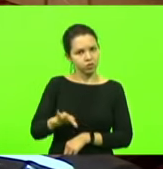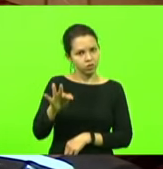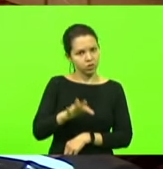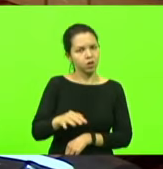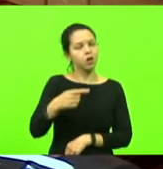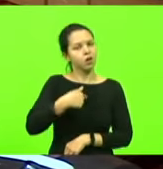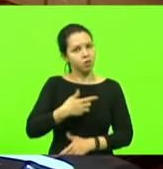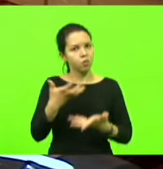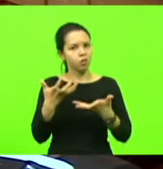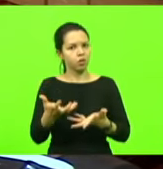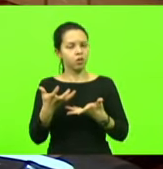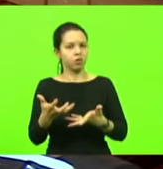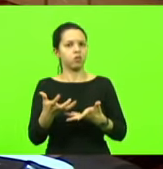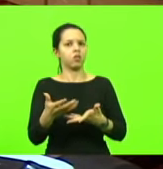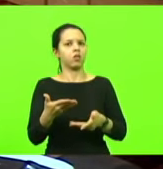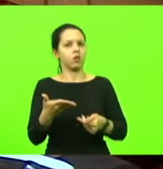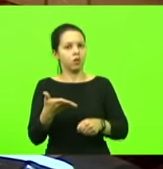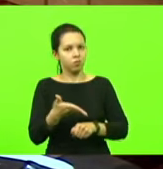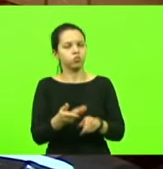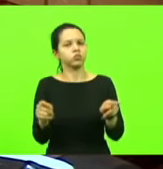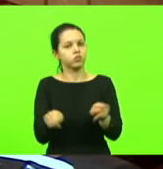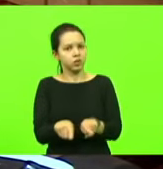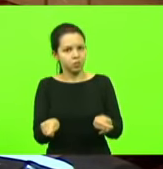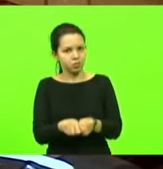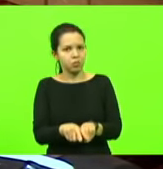torço que busque também